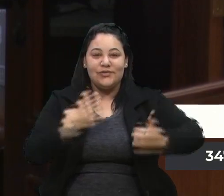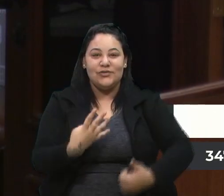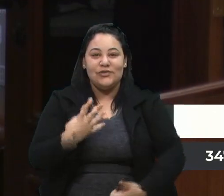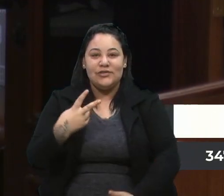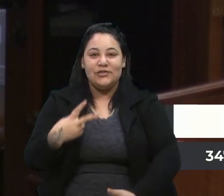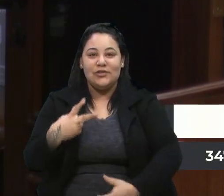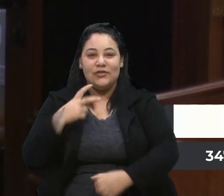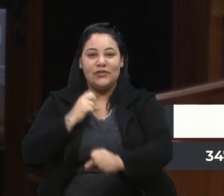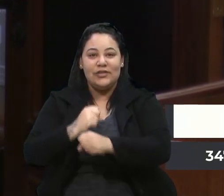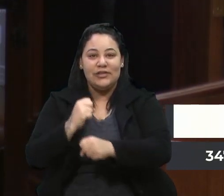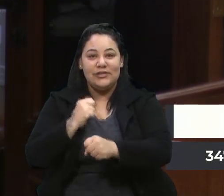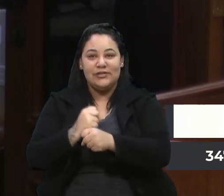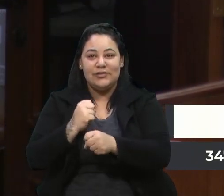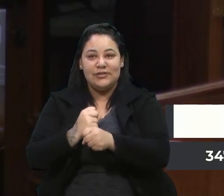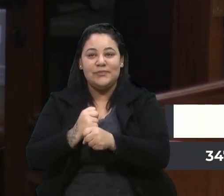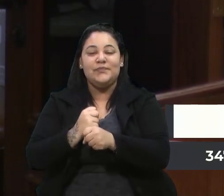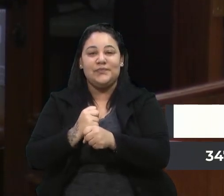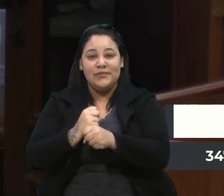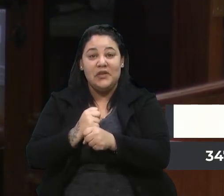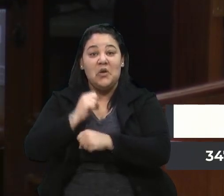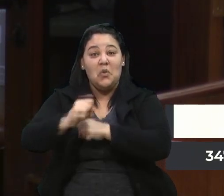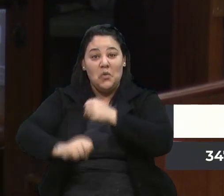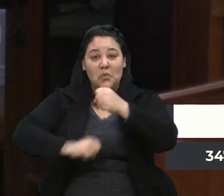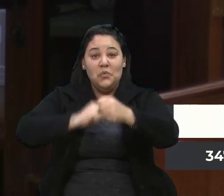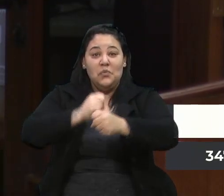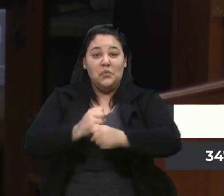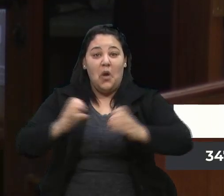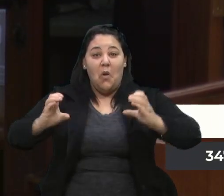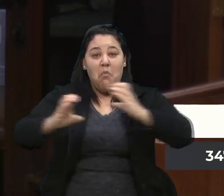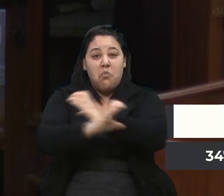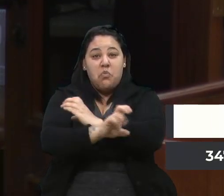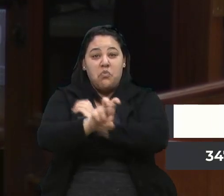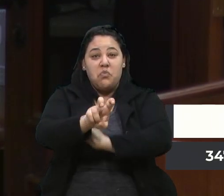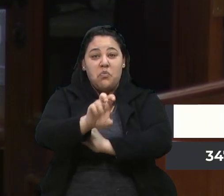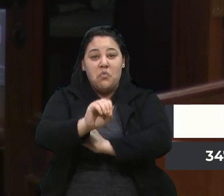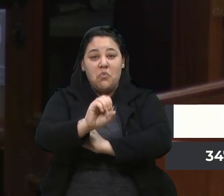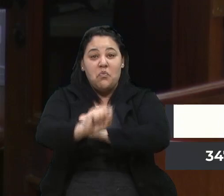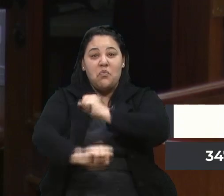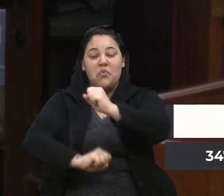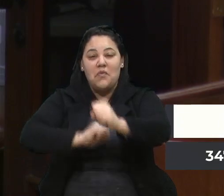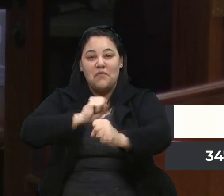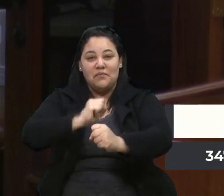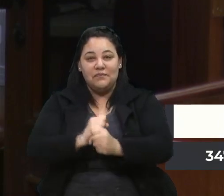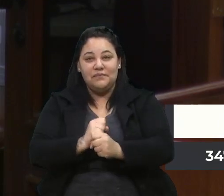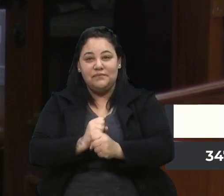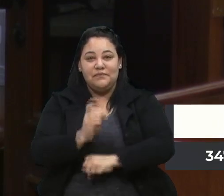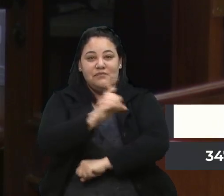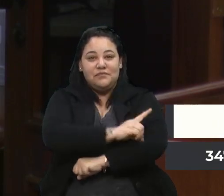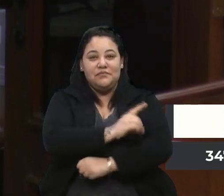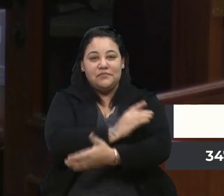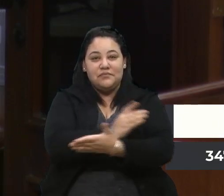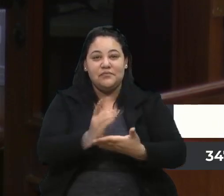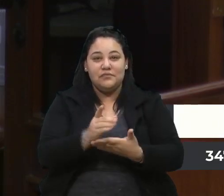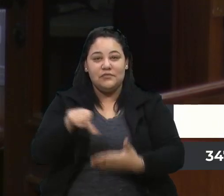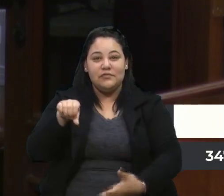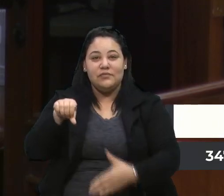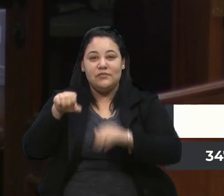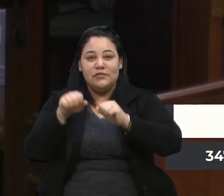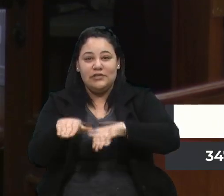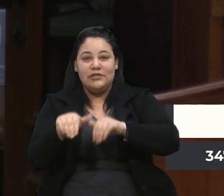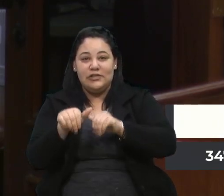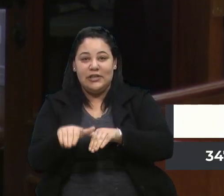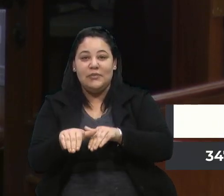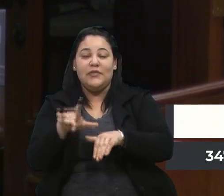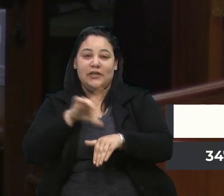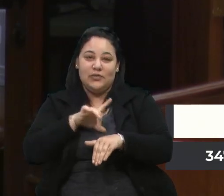ano que vem, vira cinquentenário. Então, esse ano dos 49 anos, a data é no dia 9 de setembro, vai cair num sábado.